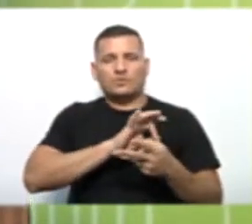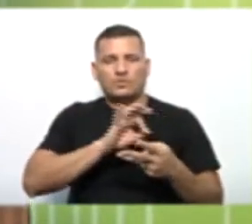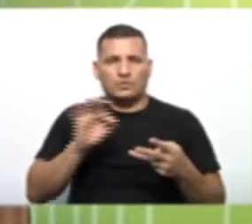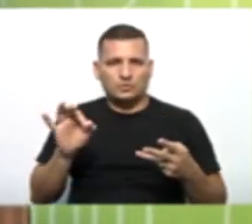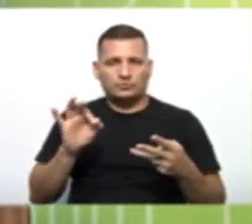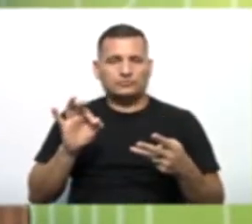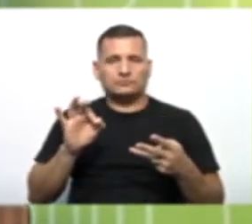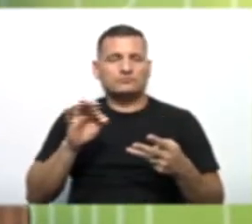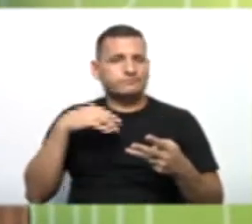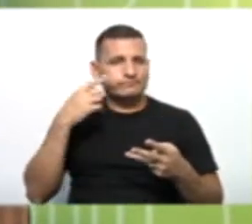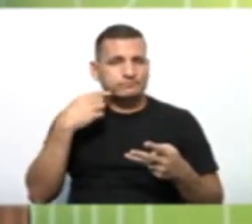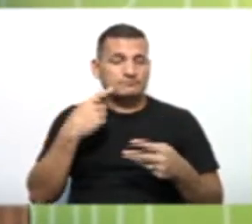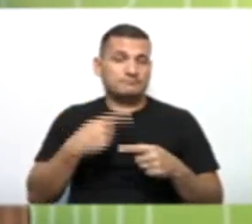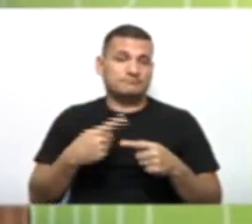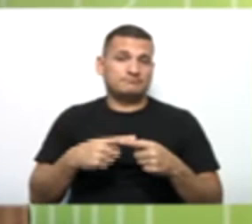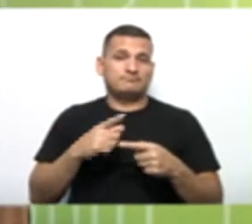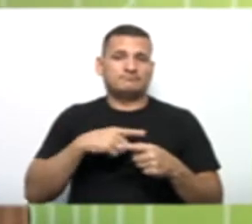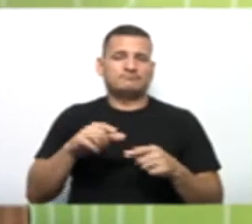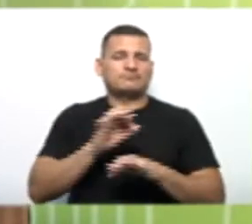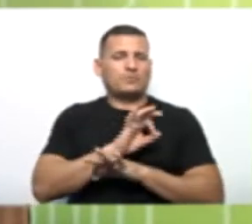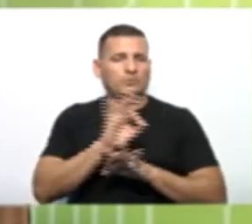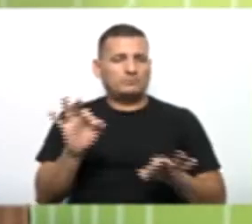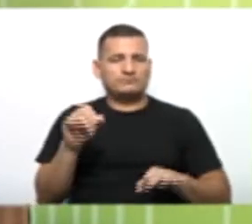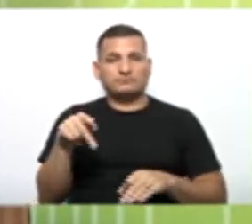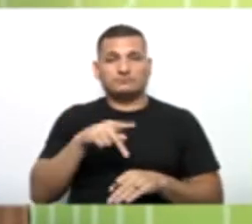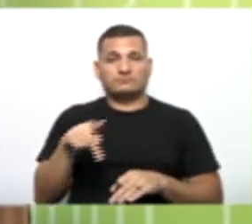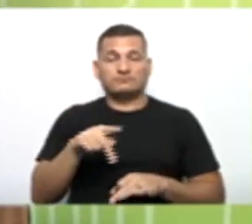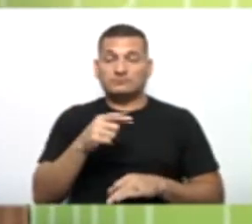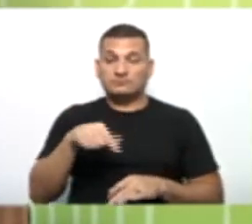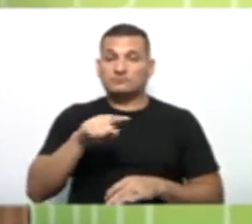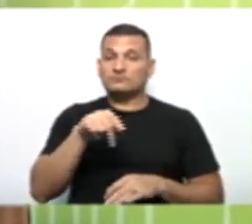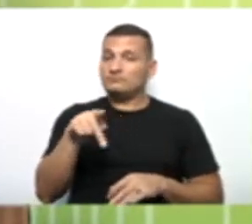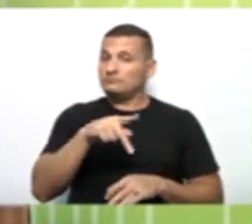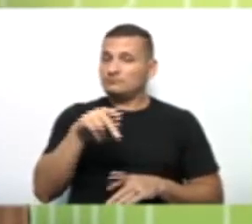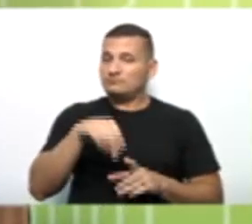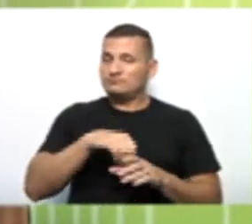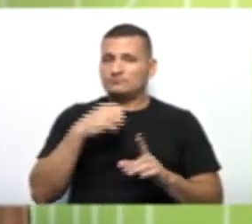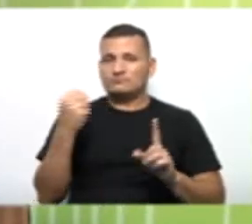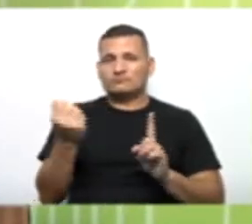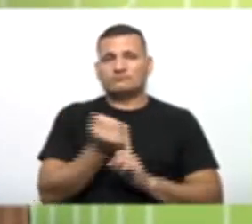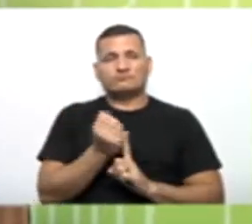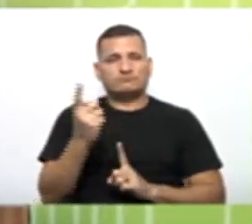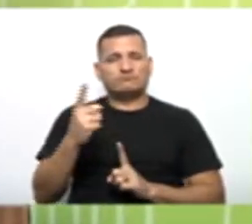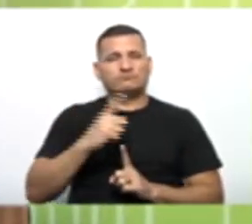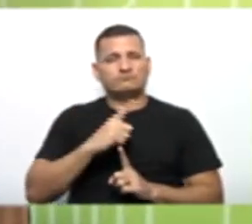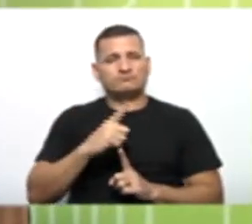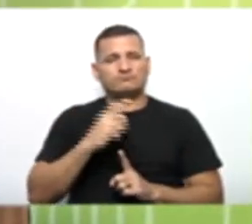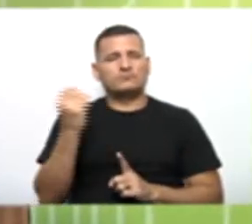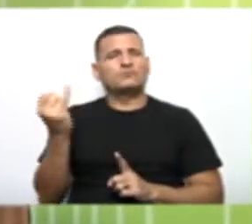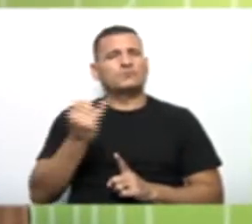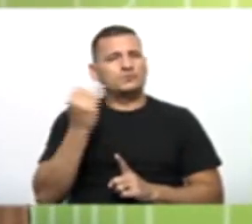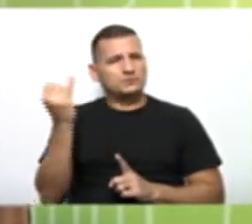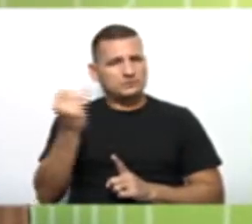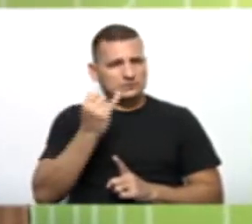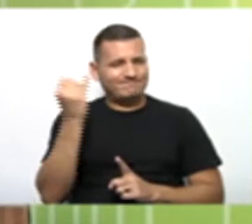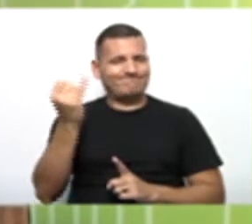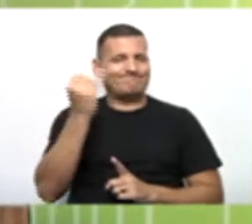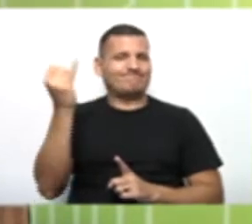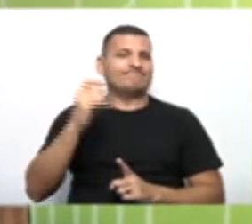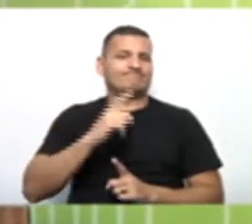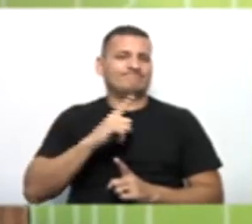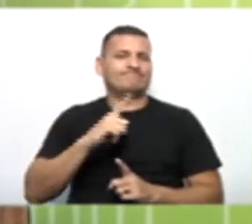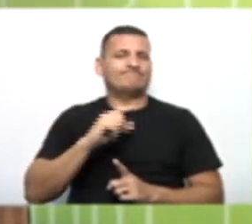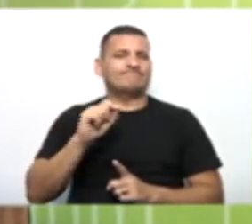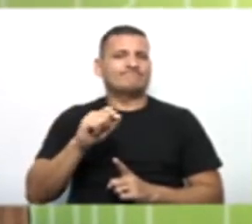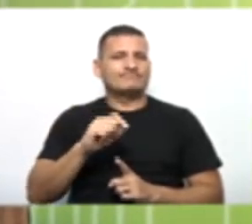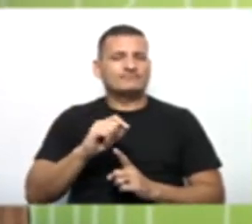a excelentes professores e esses professores na sociedade finlandesa na eles têm uma importância fundamental para a